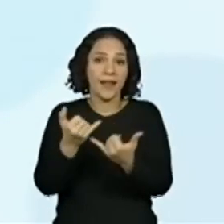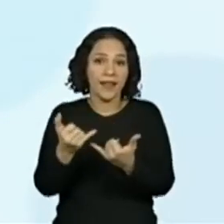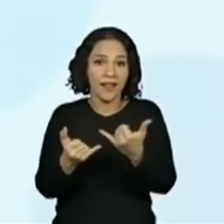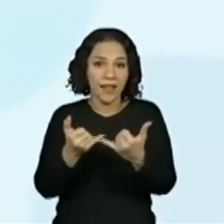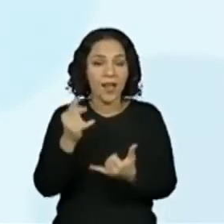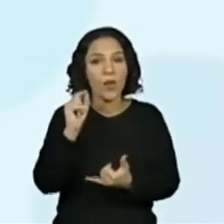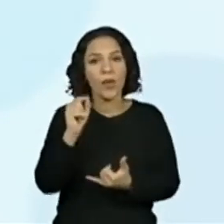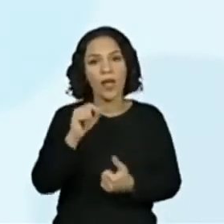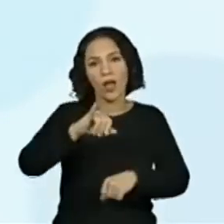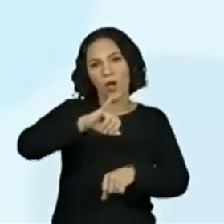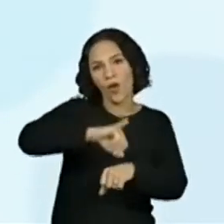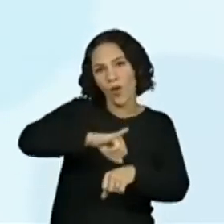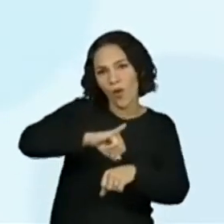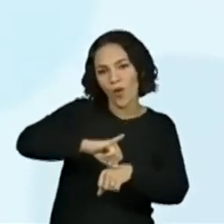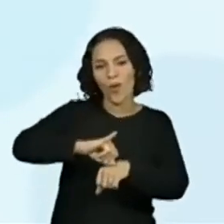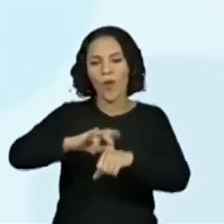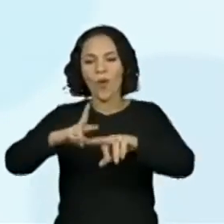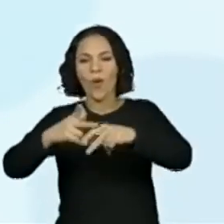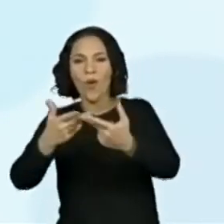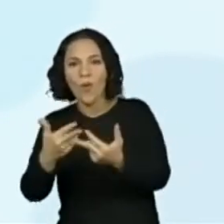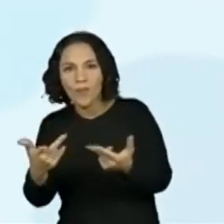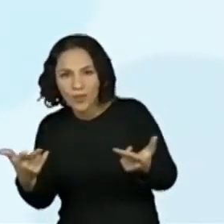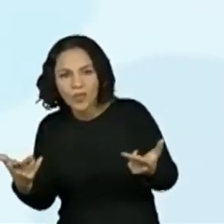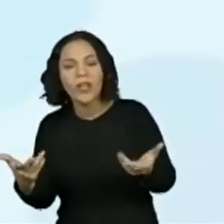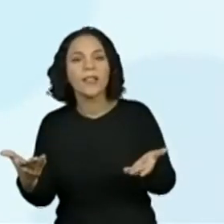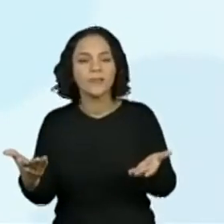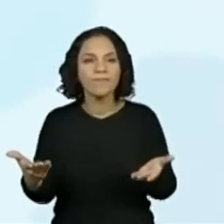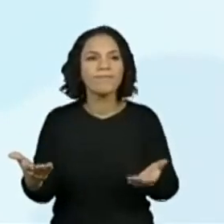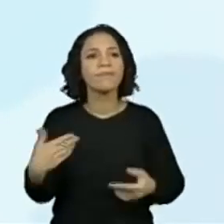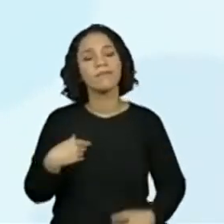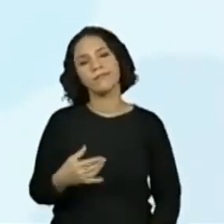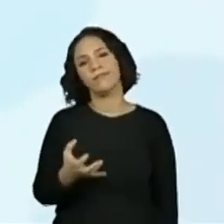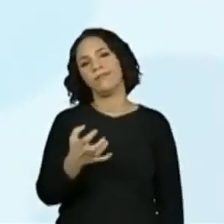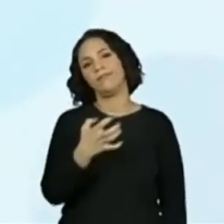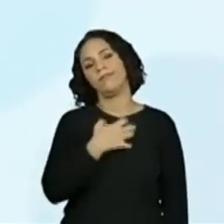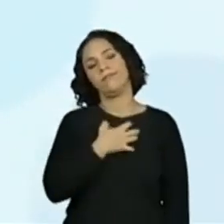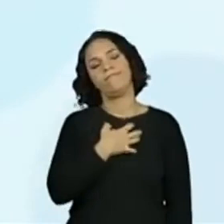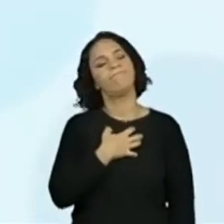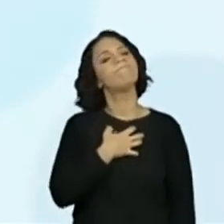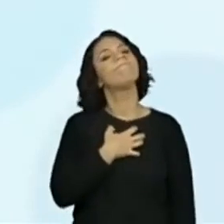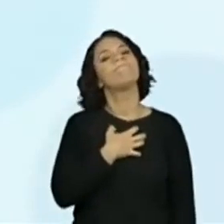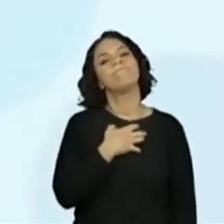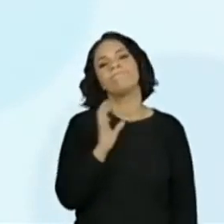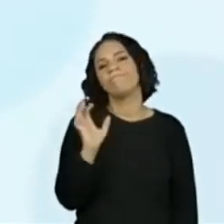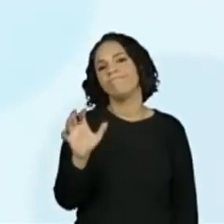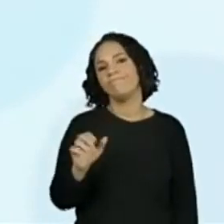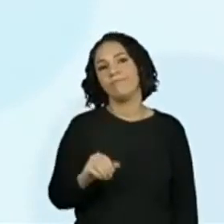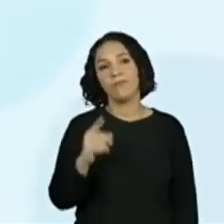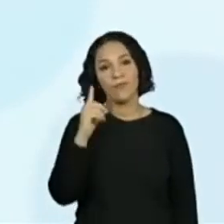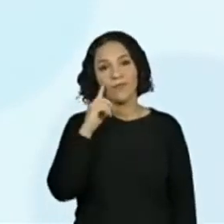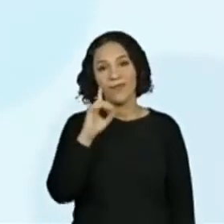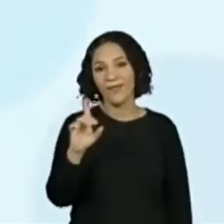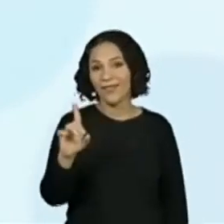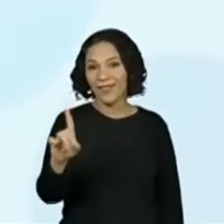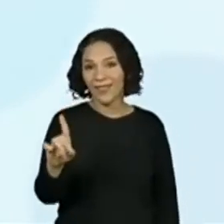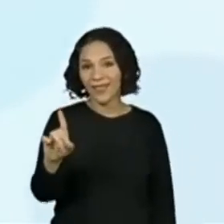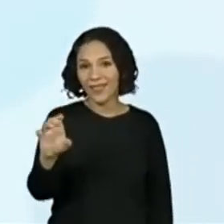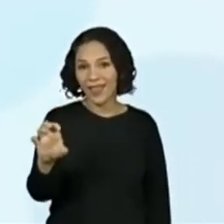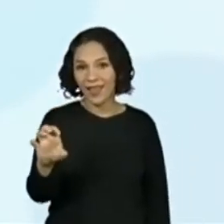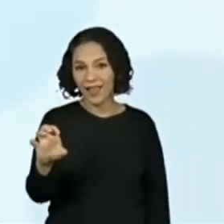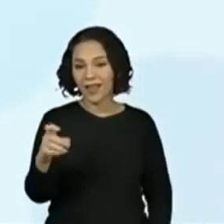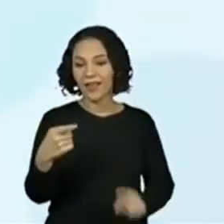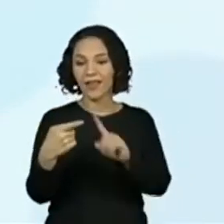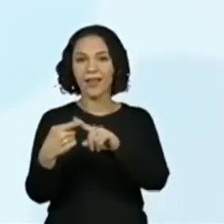de objetos. Objeto. Professora Vivi, sinto muito informar, mas a gente tem o D aqui e temos o D